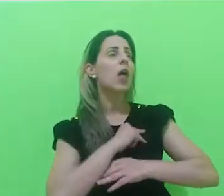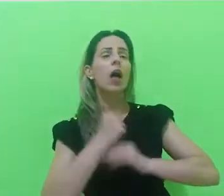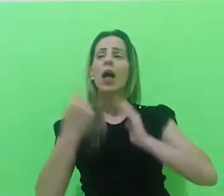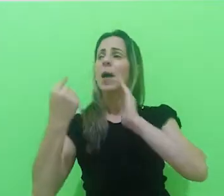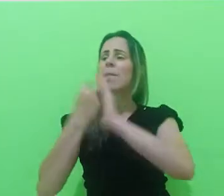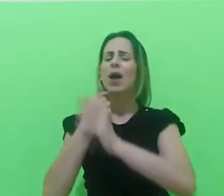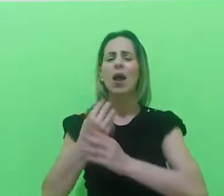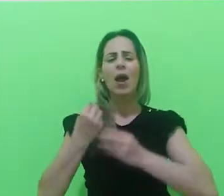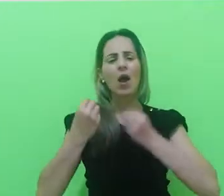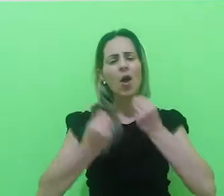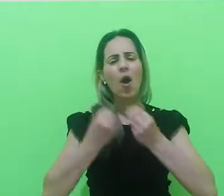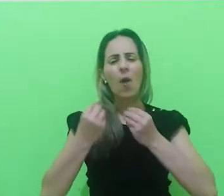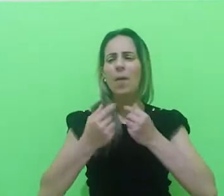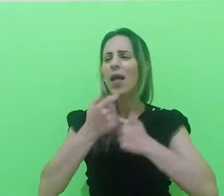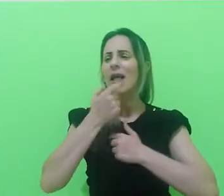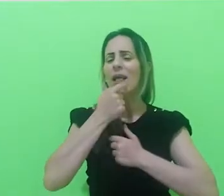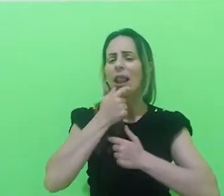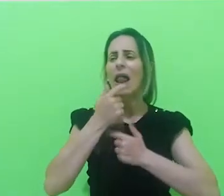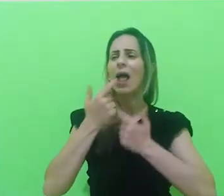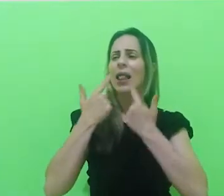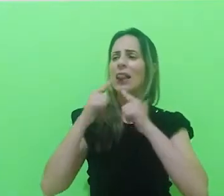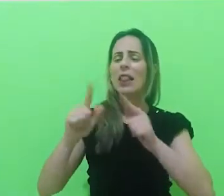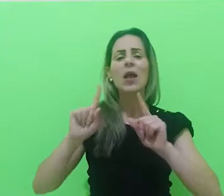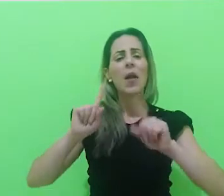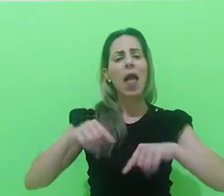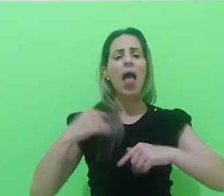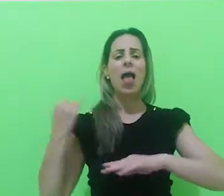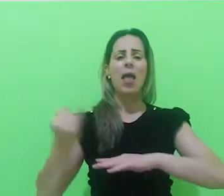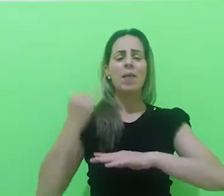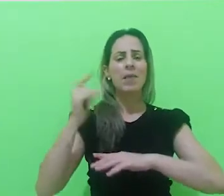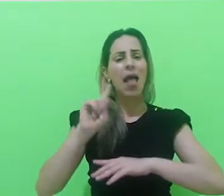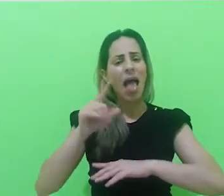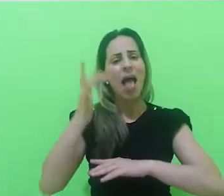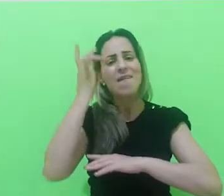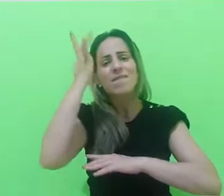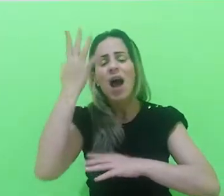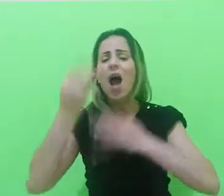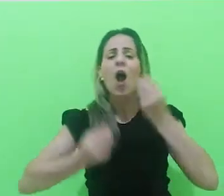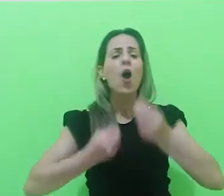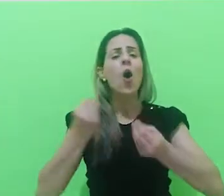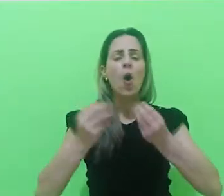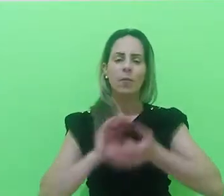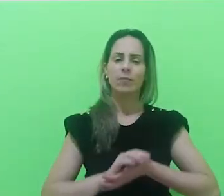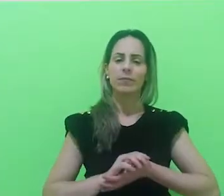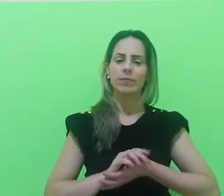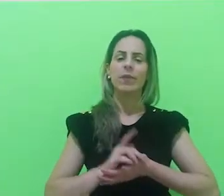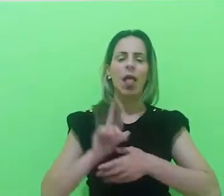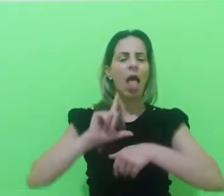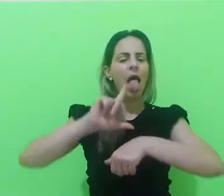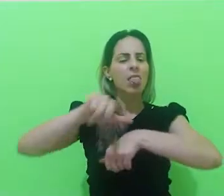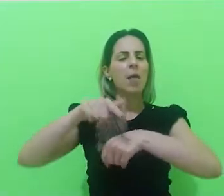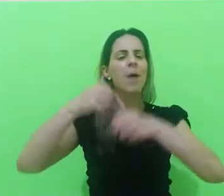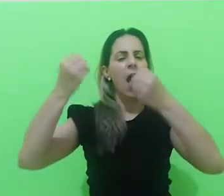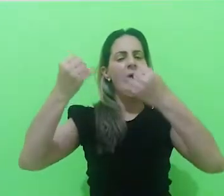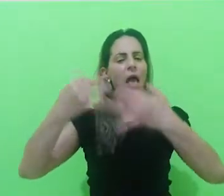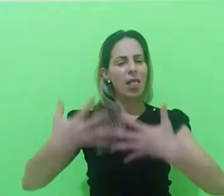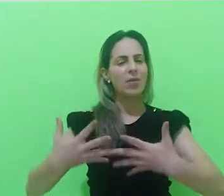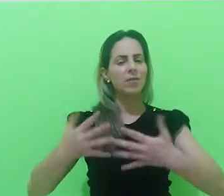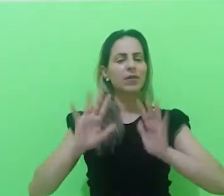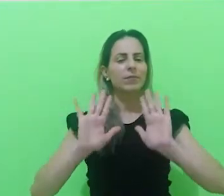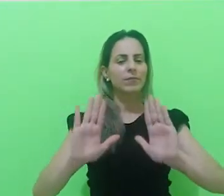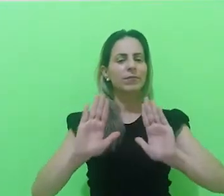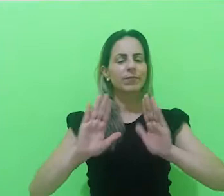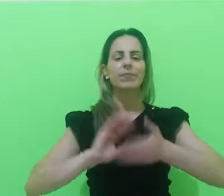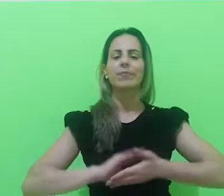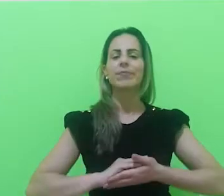perguntam, falar inglês? Todo mundo fala que tem que falar inglês, mas é fácil, como é isso? Isso a gente vai deixar para depois, eu volto nesse tema com